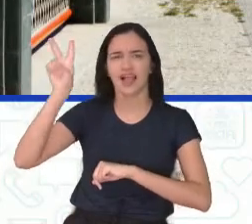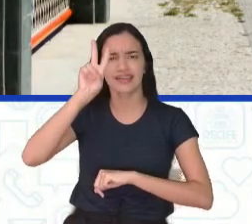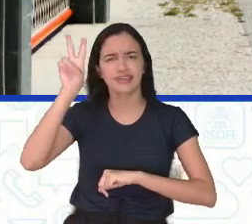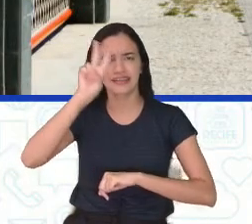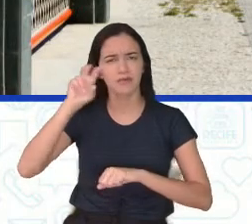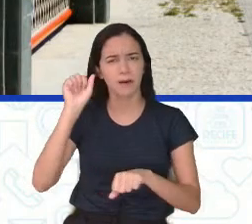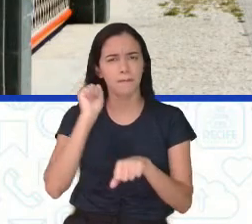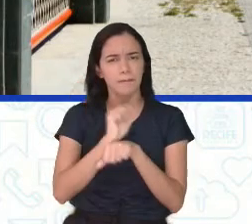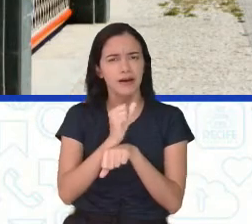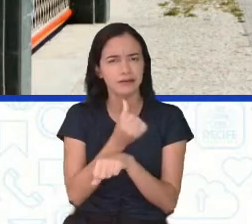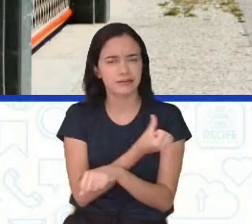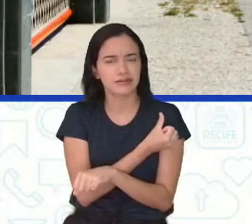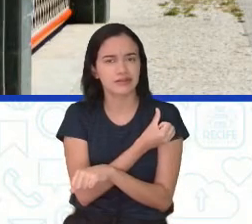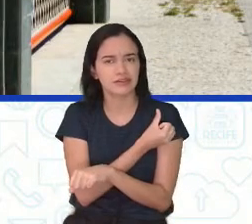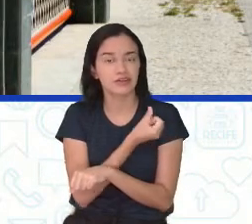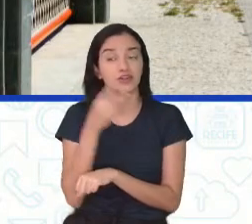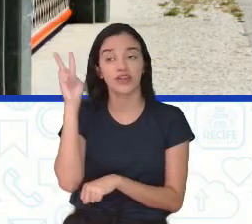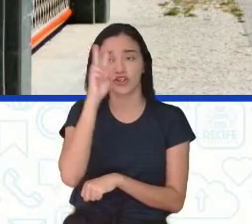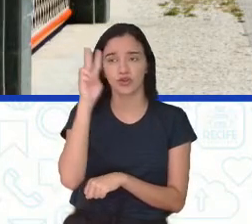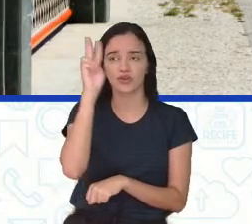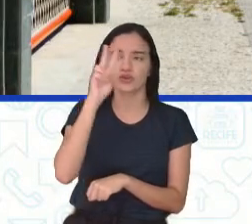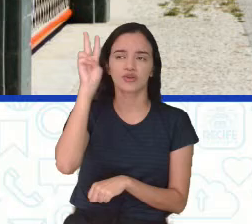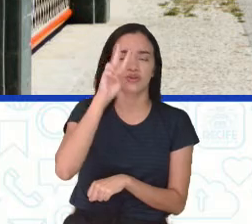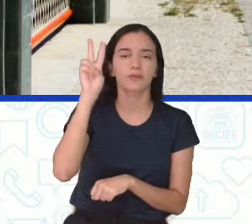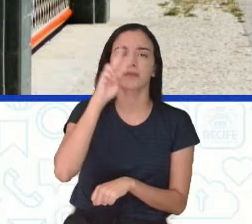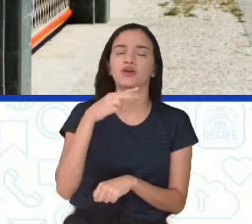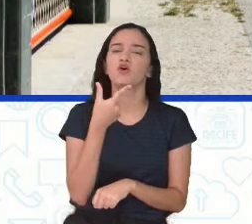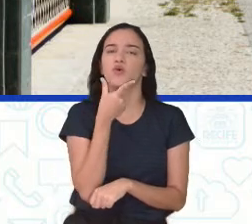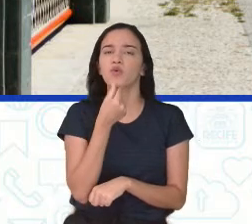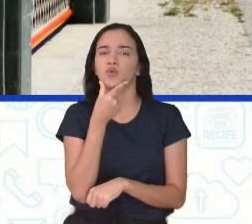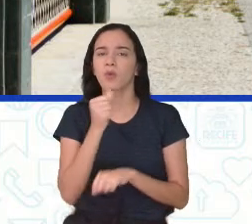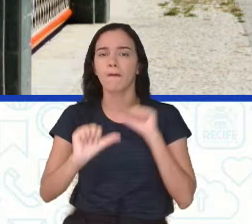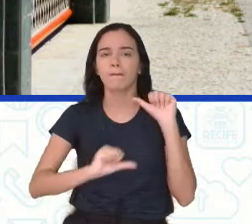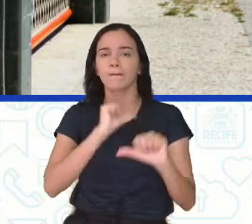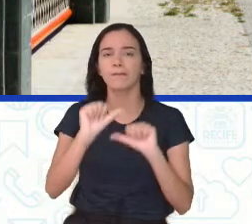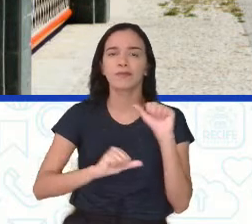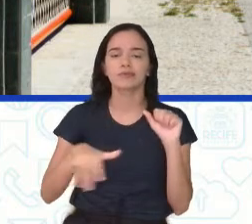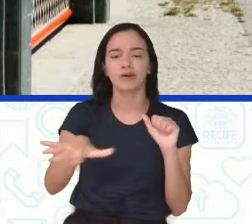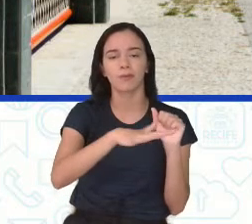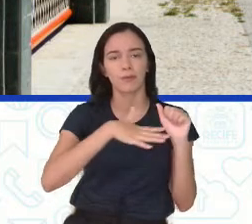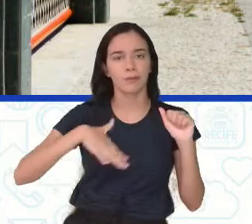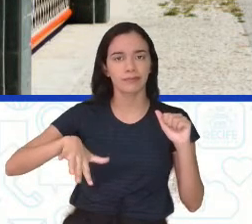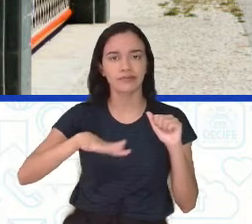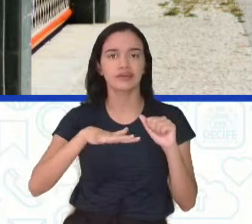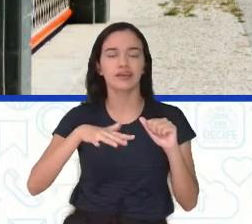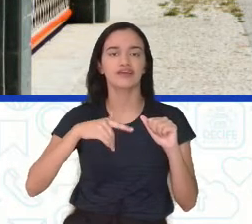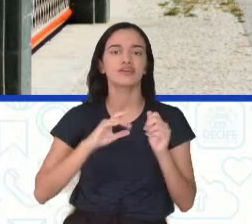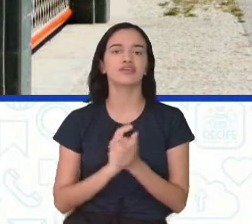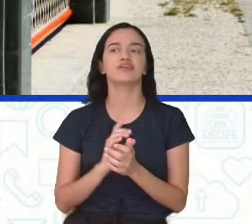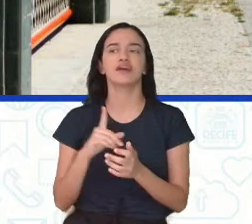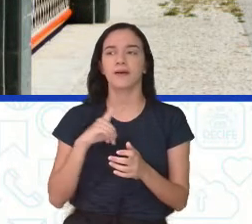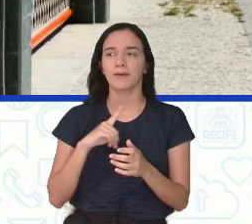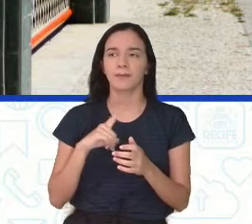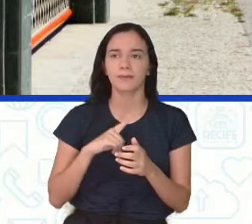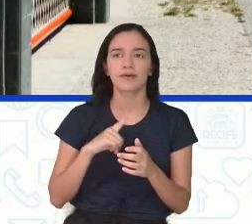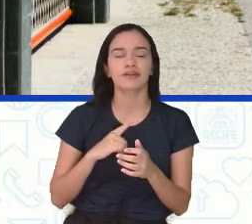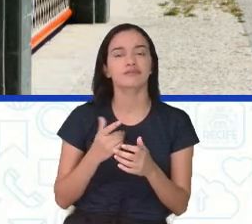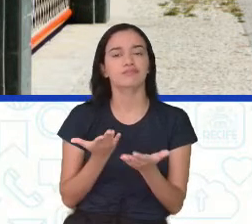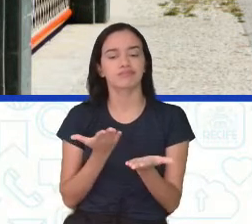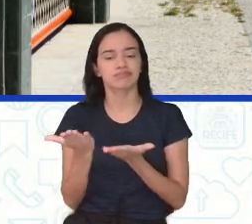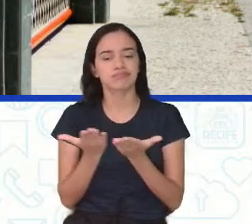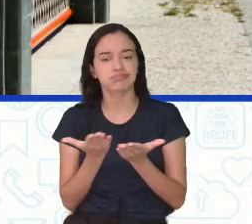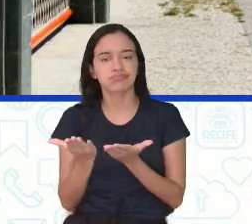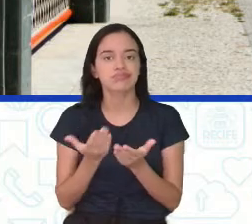gente parou aqui, sexto ano. Olha, historicamente, o homem altera o ambiente para atender às